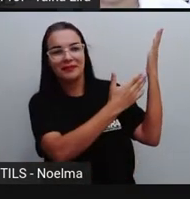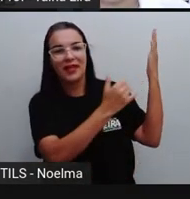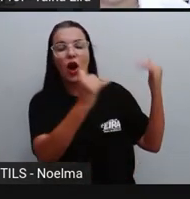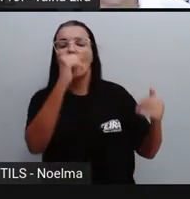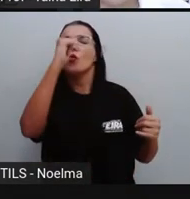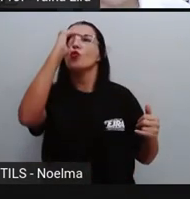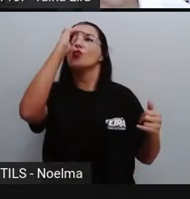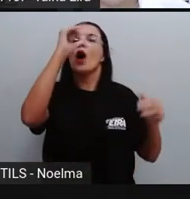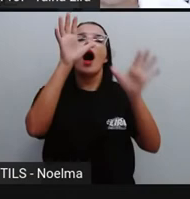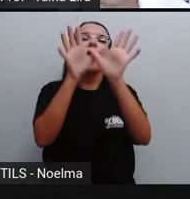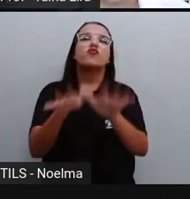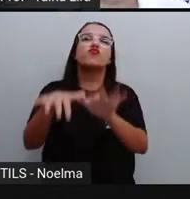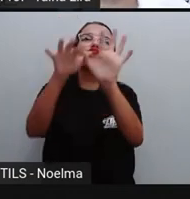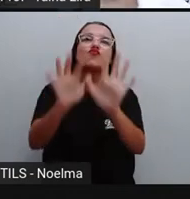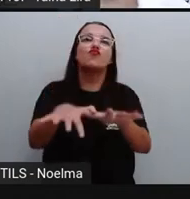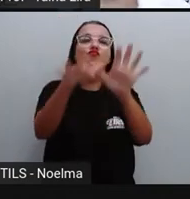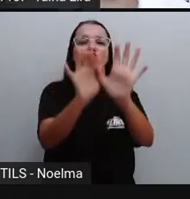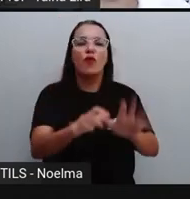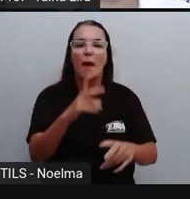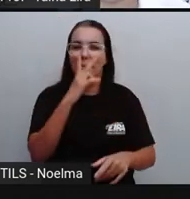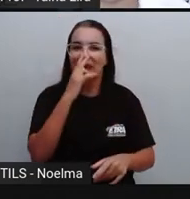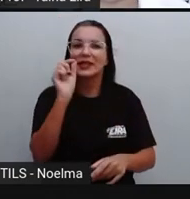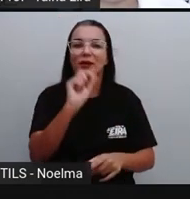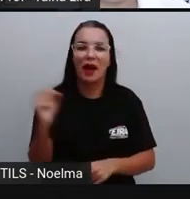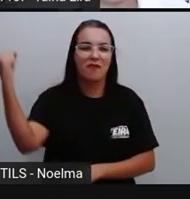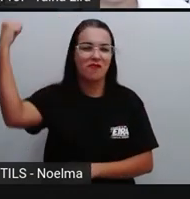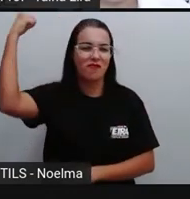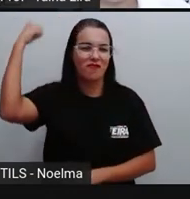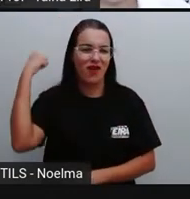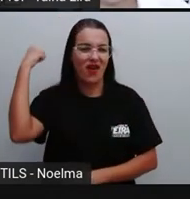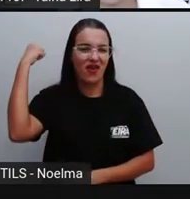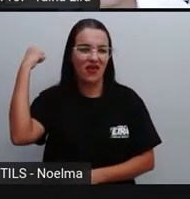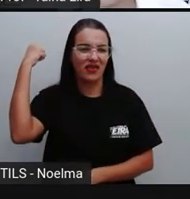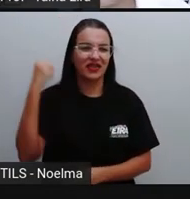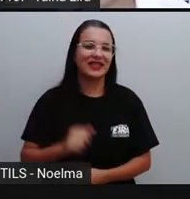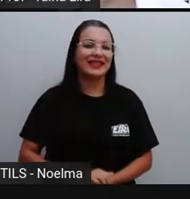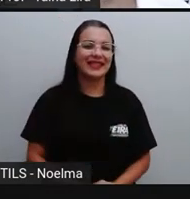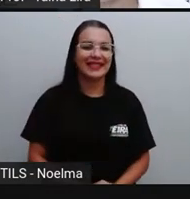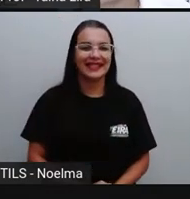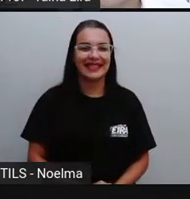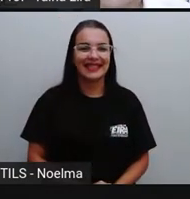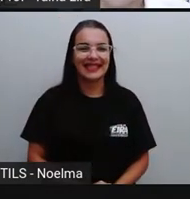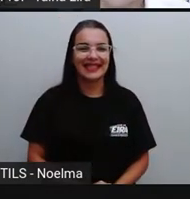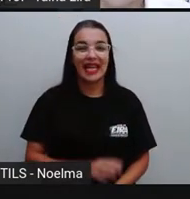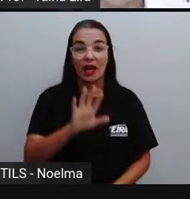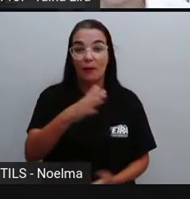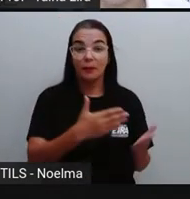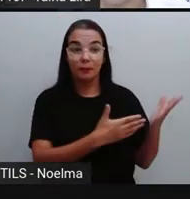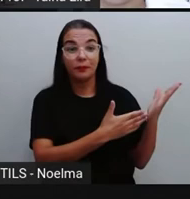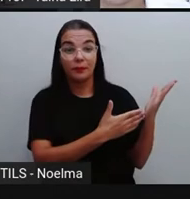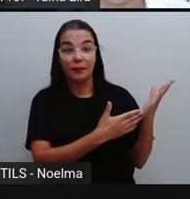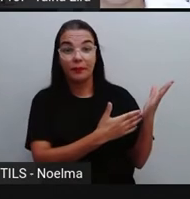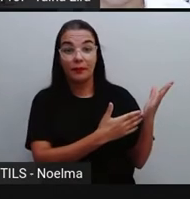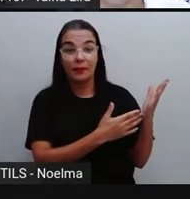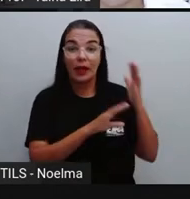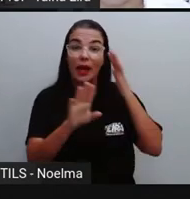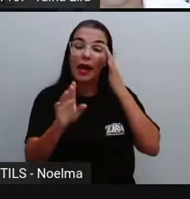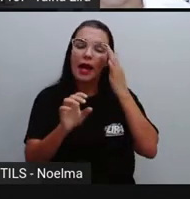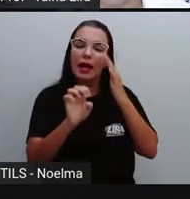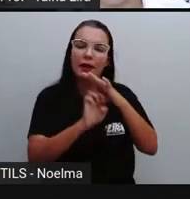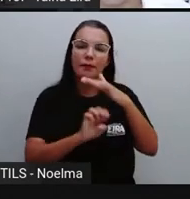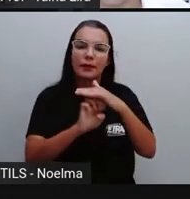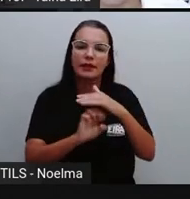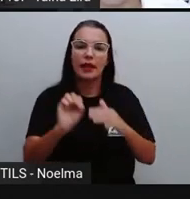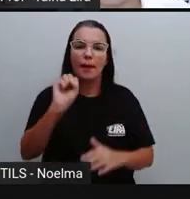Red Bull te dá asas, que é aí do energético Red Bull. Se é Bayer, é bom, da empresa